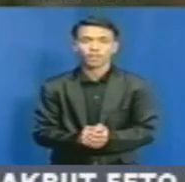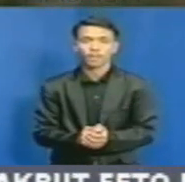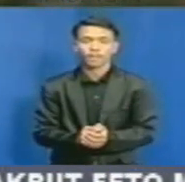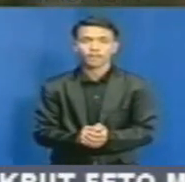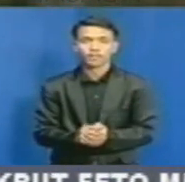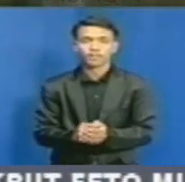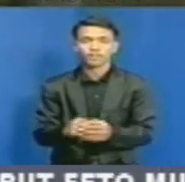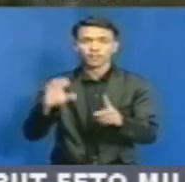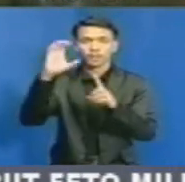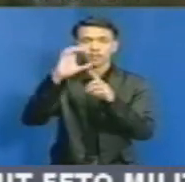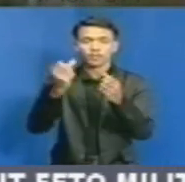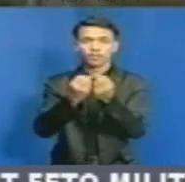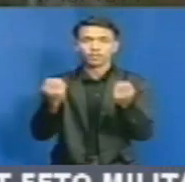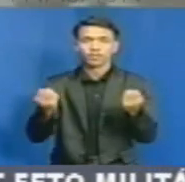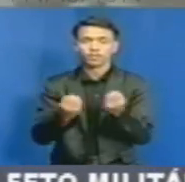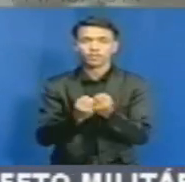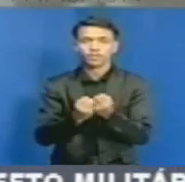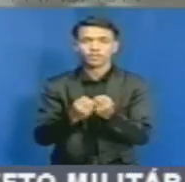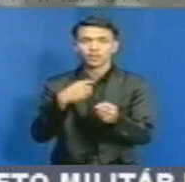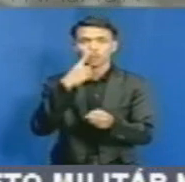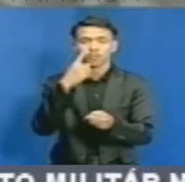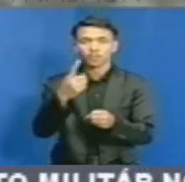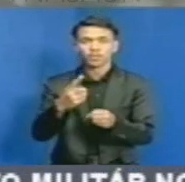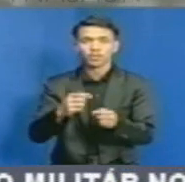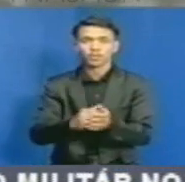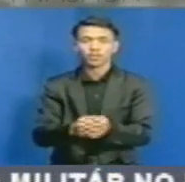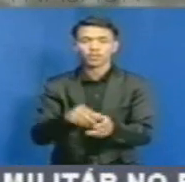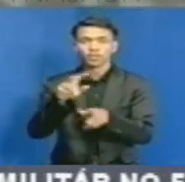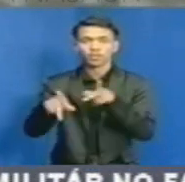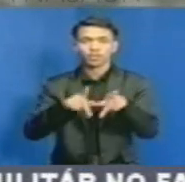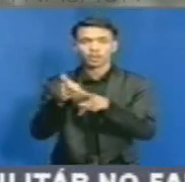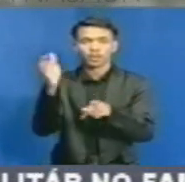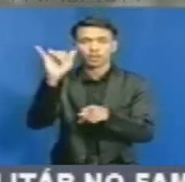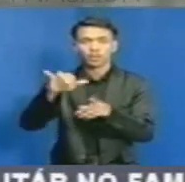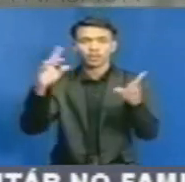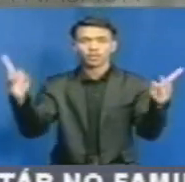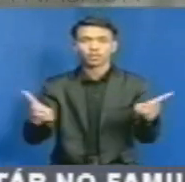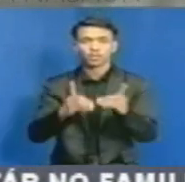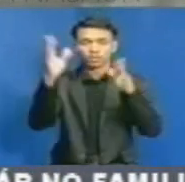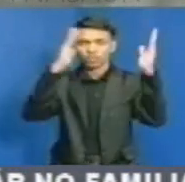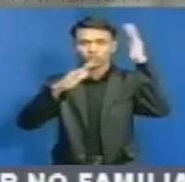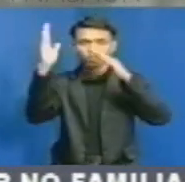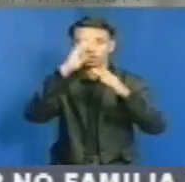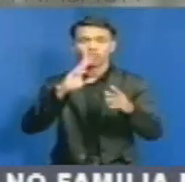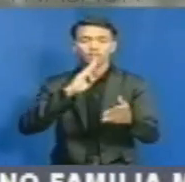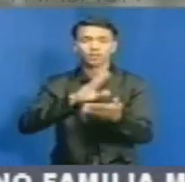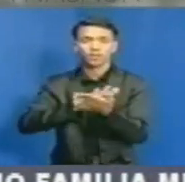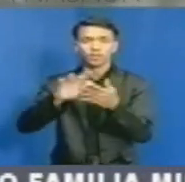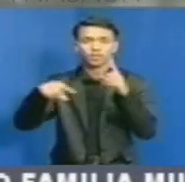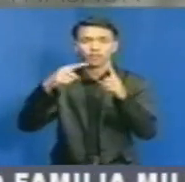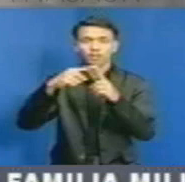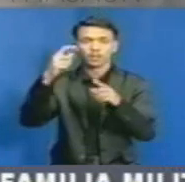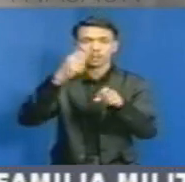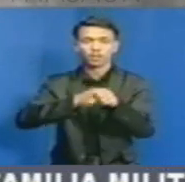Baerta de LCF Suco Cribas, Eurico Alves informa, durante a comunidade Sira enfrenta problema bemos. Bem, gira tempo